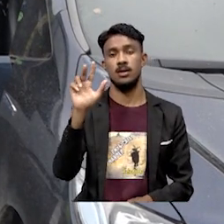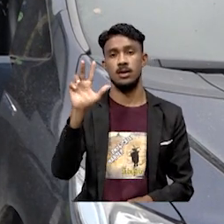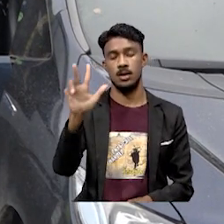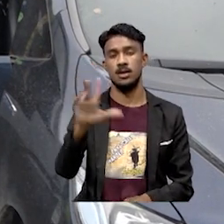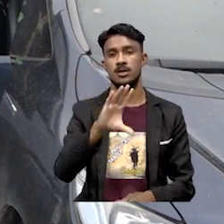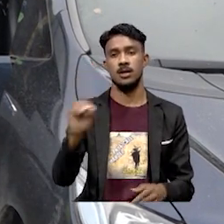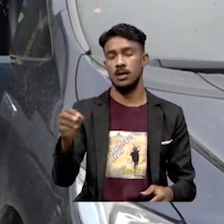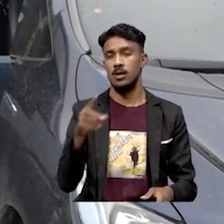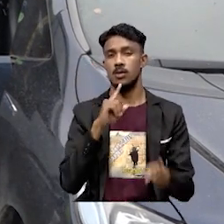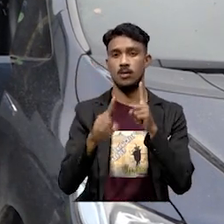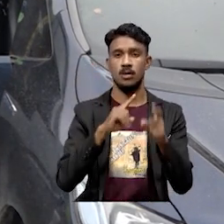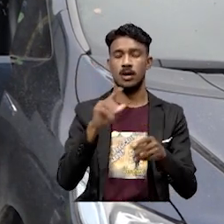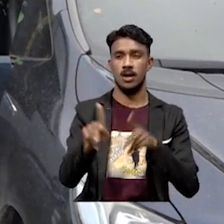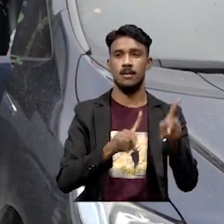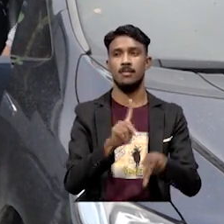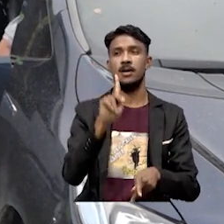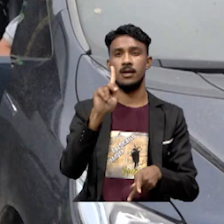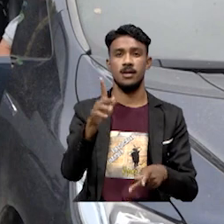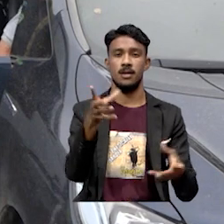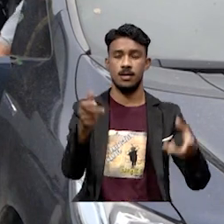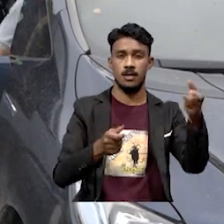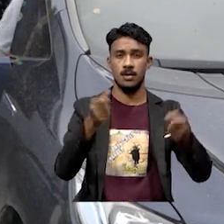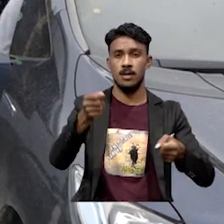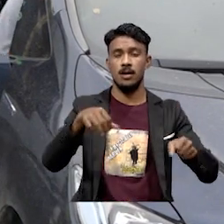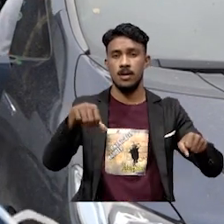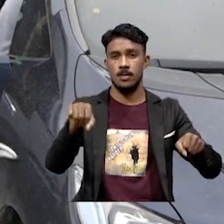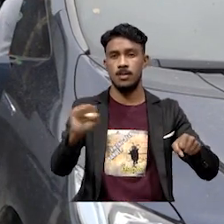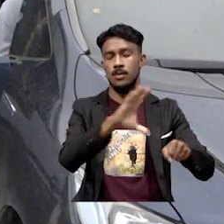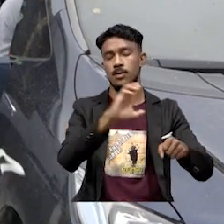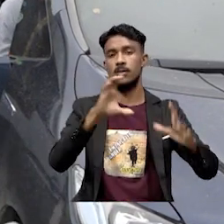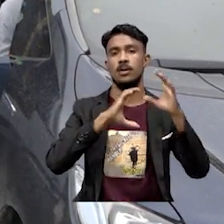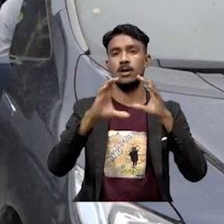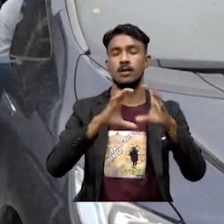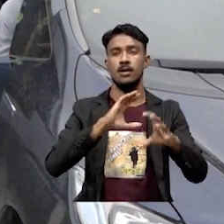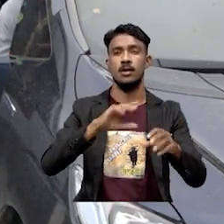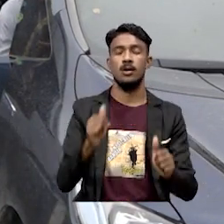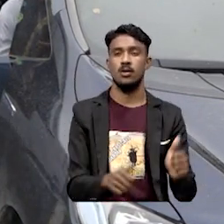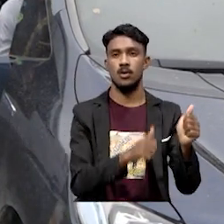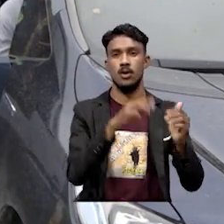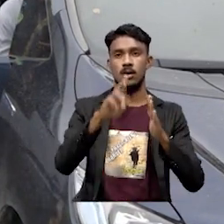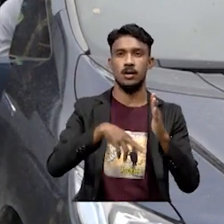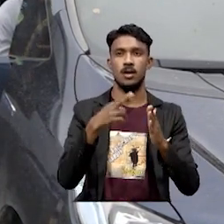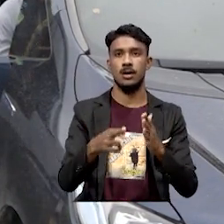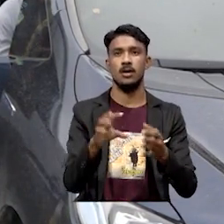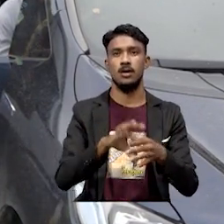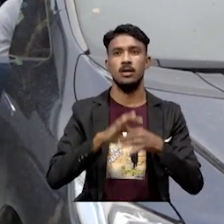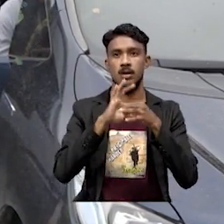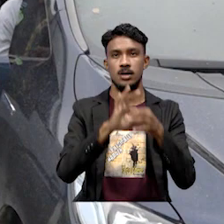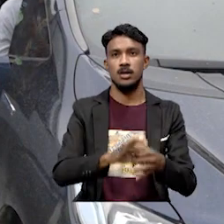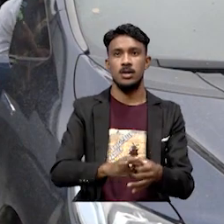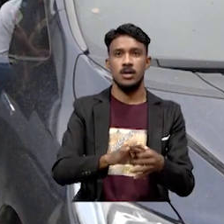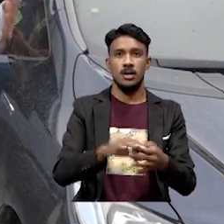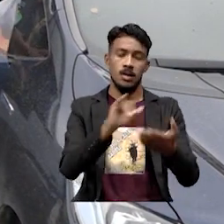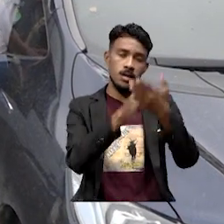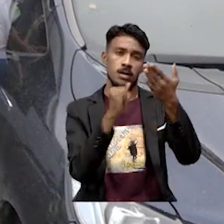estacionamento qualquer cidadão ida condutor ga careta ou motor estacionamento tuir orientação liu liu marcação sira ne ba